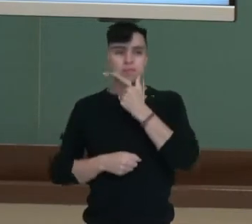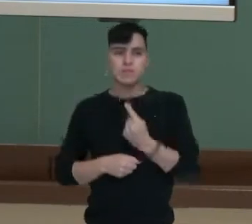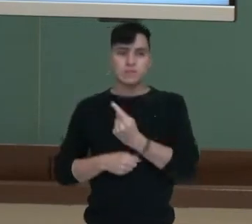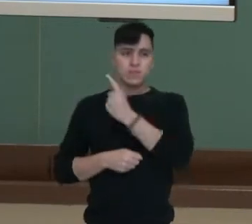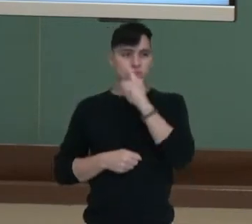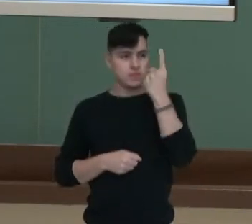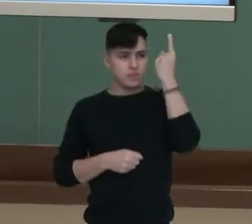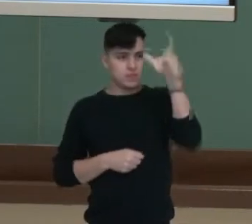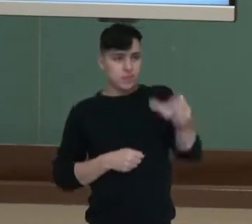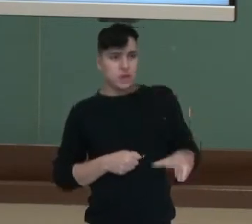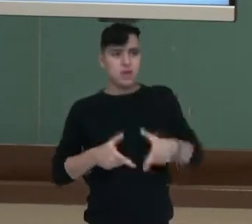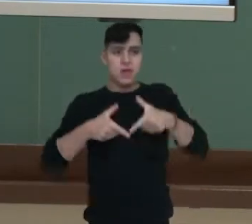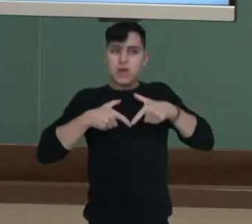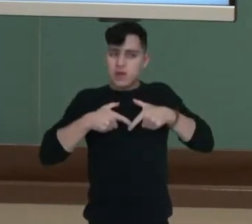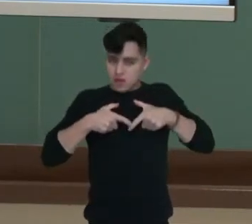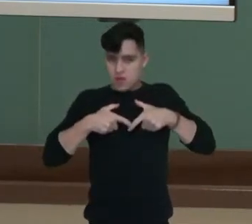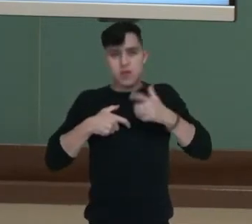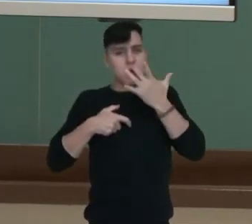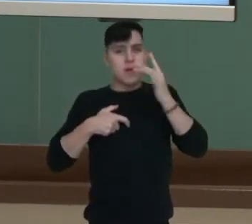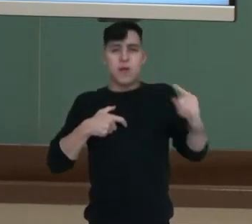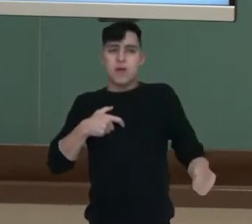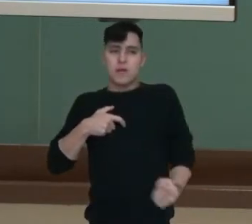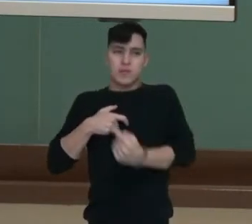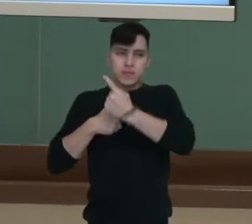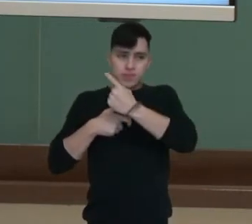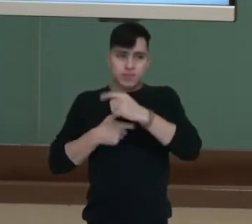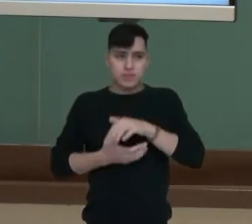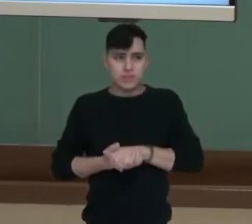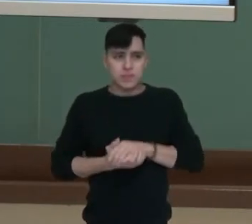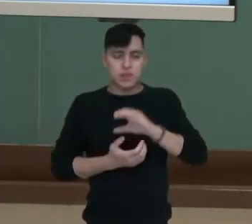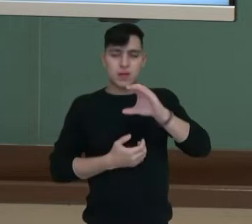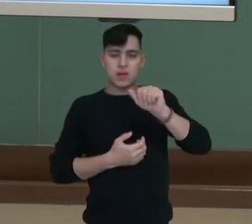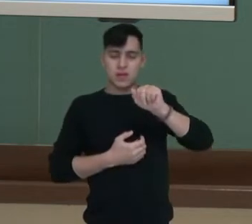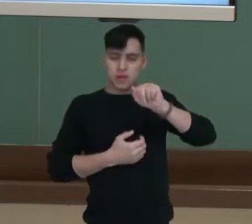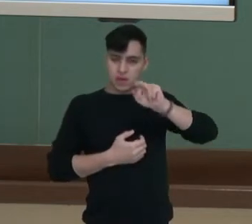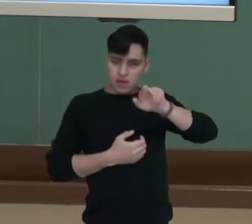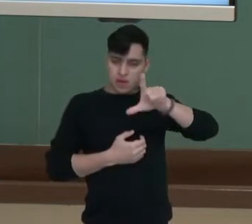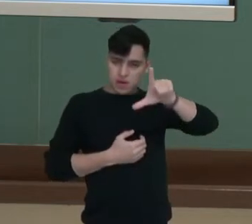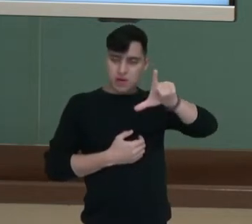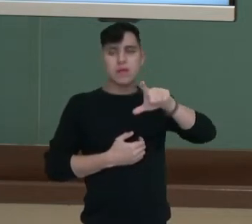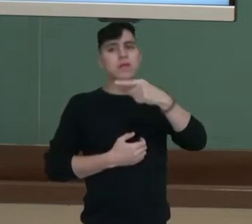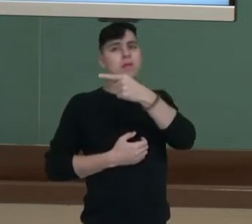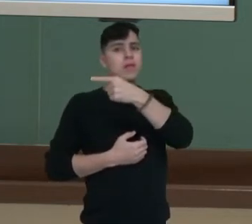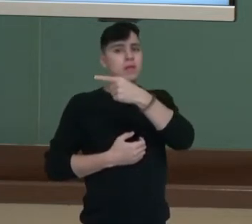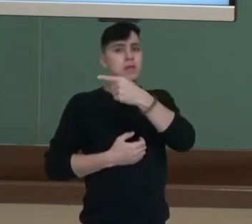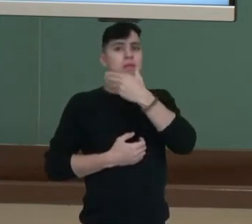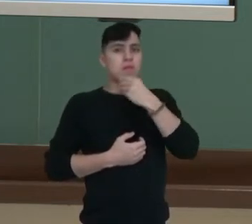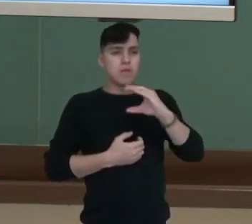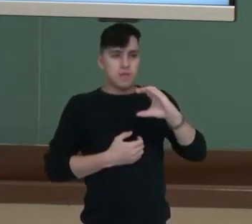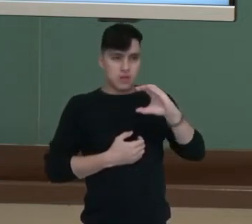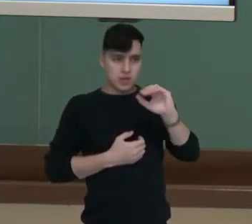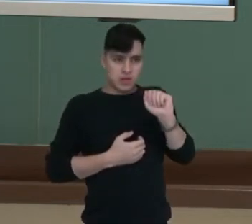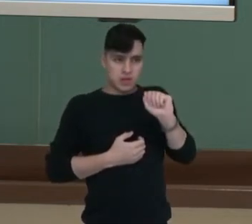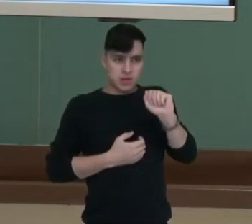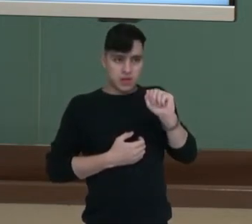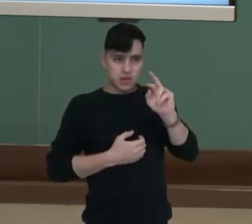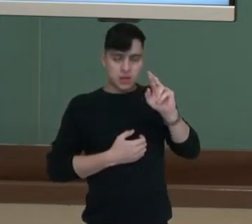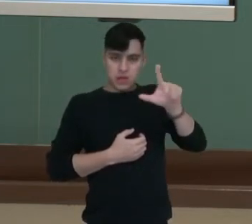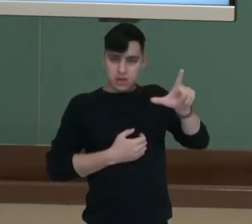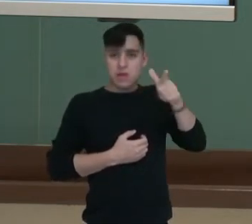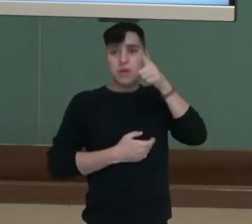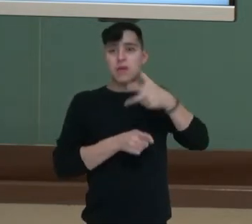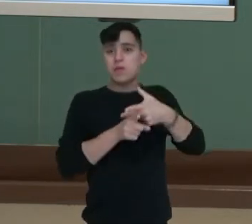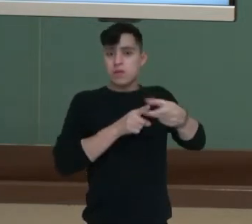Schubas. Então, lá em 1896, teve a luta greco-romana e eram só para super